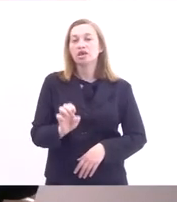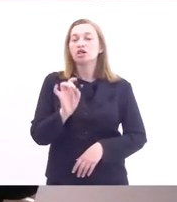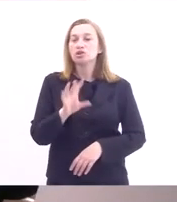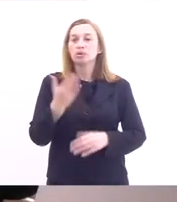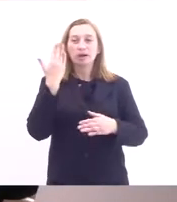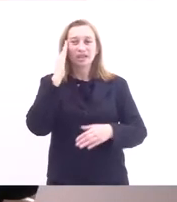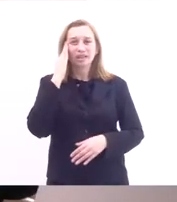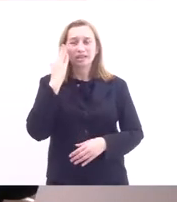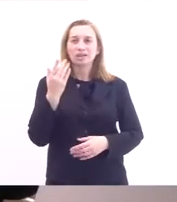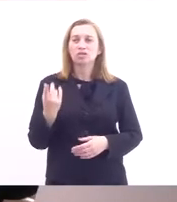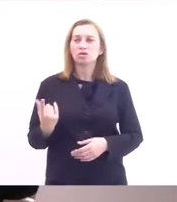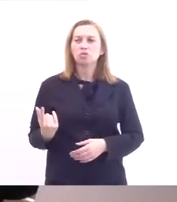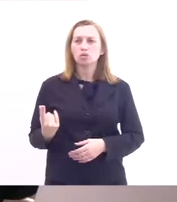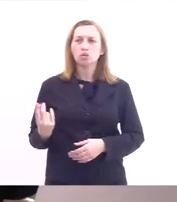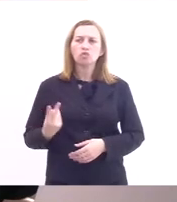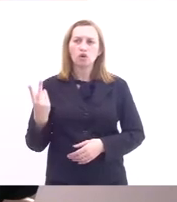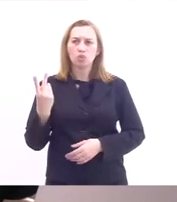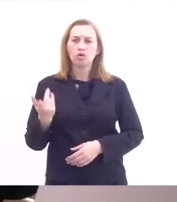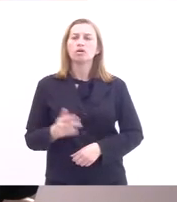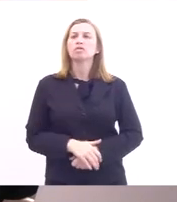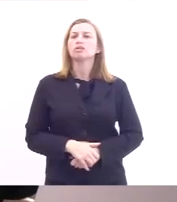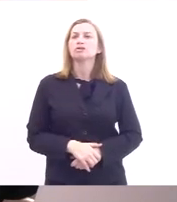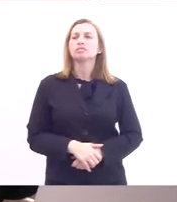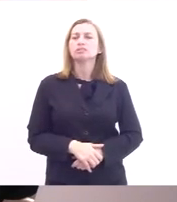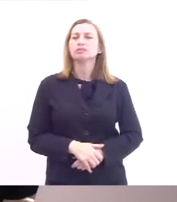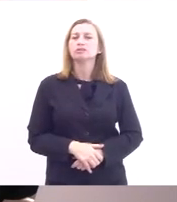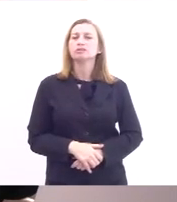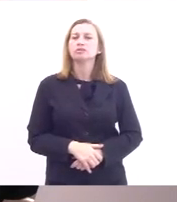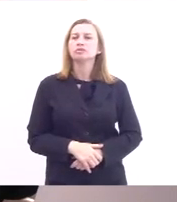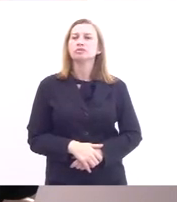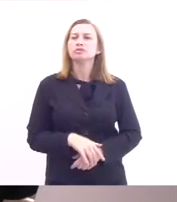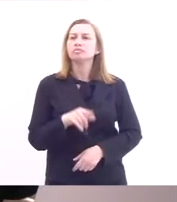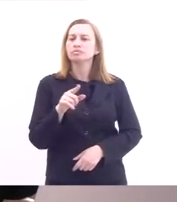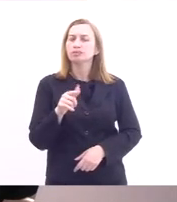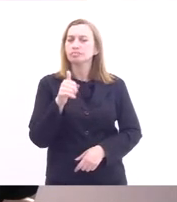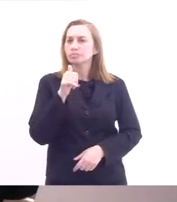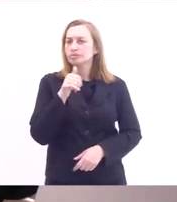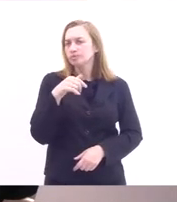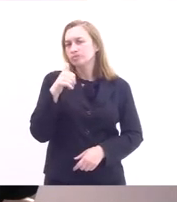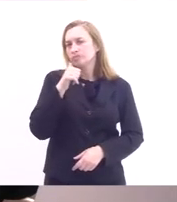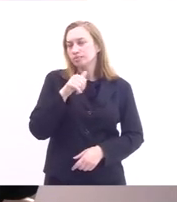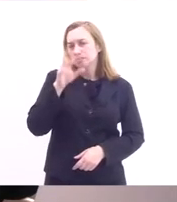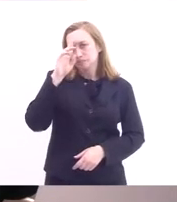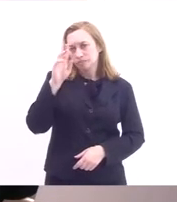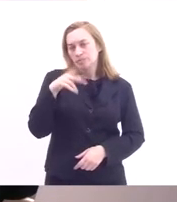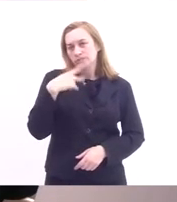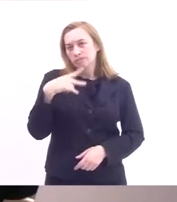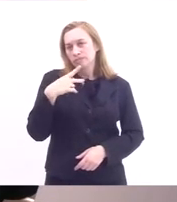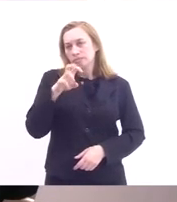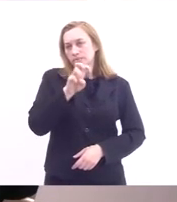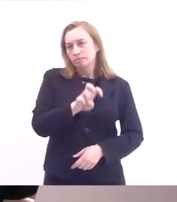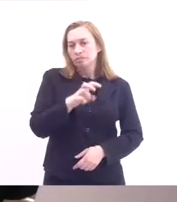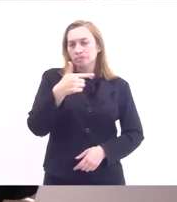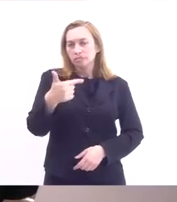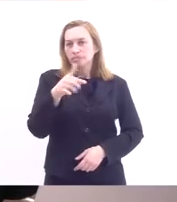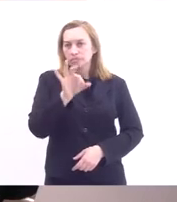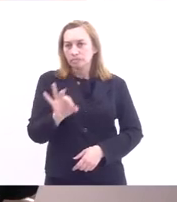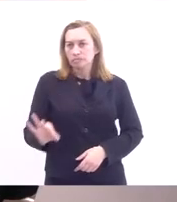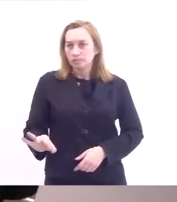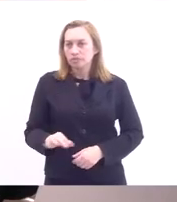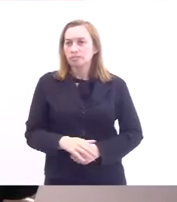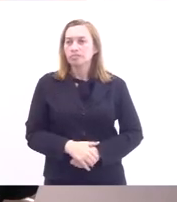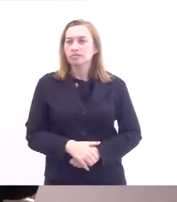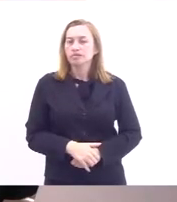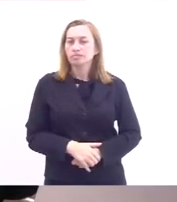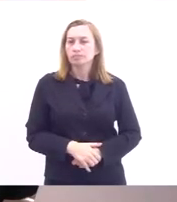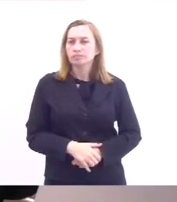gráfico, a senhora está cotejando aqui, quando diz 52%, a senhora